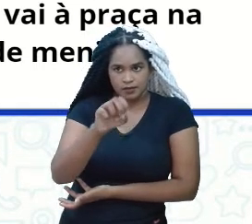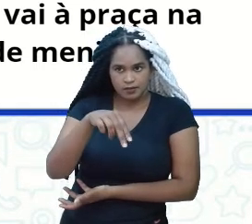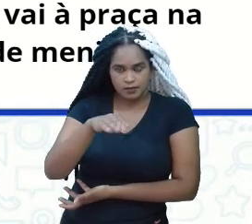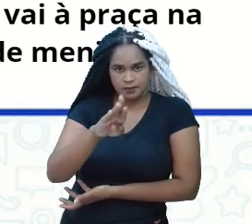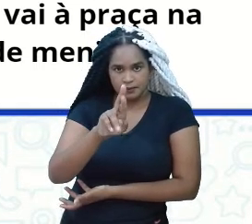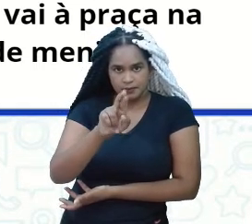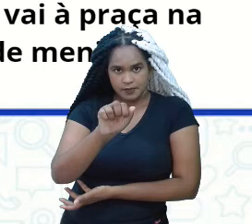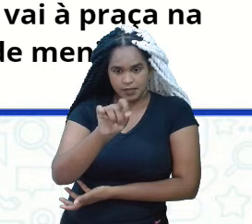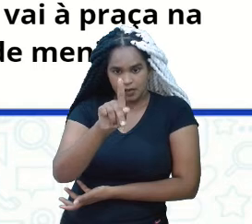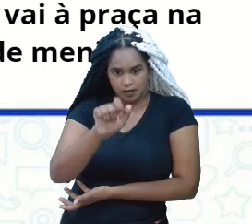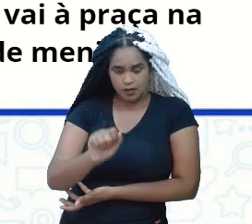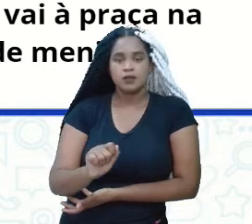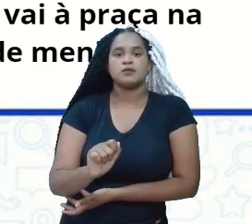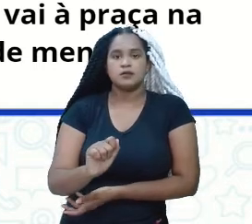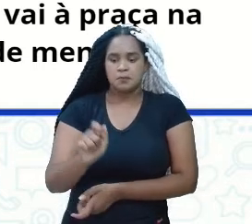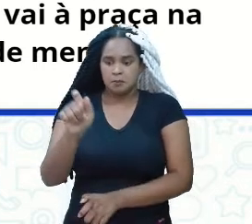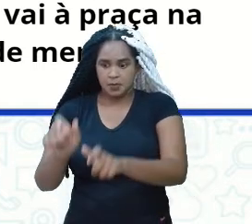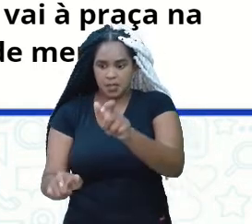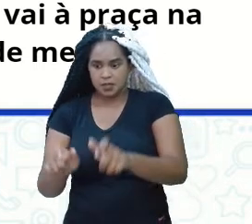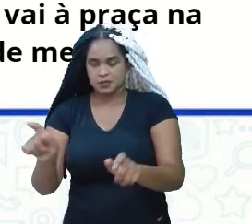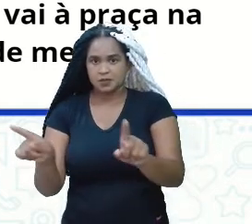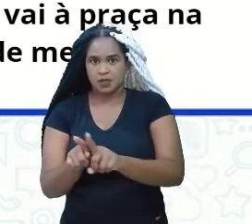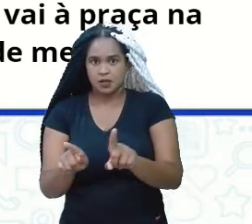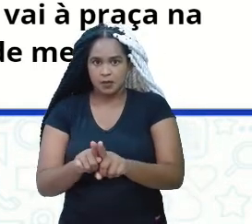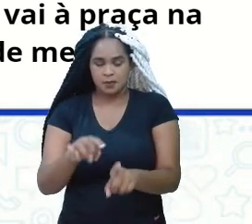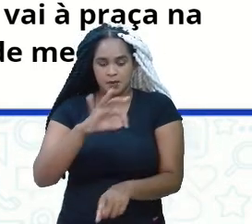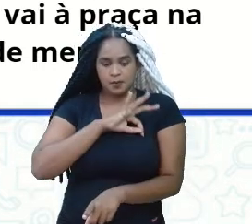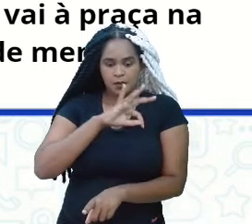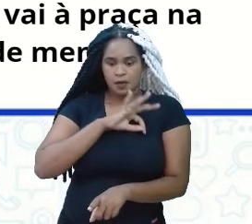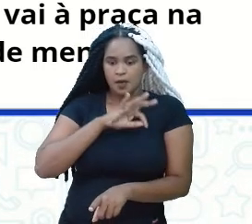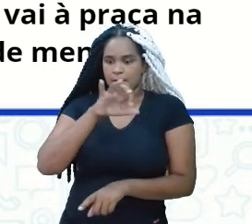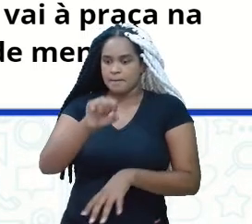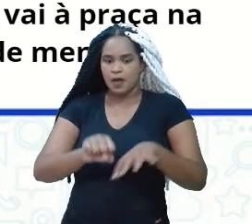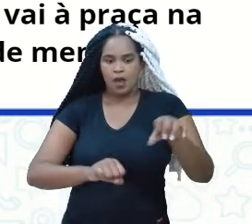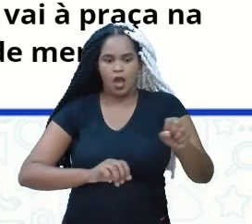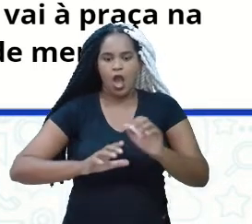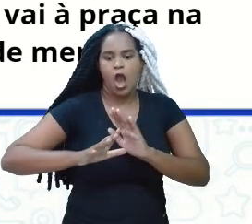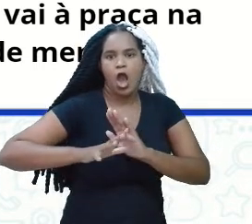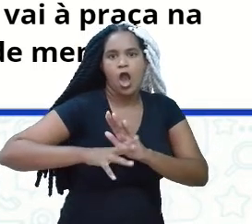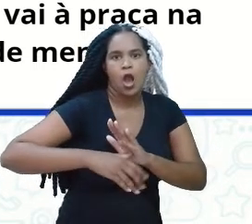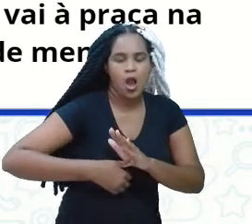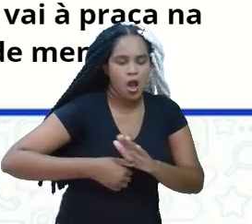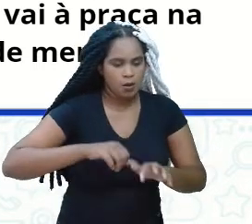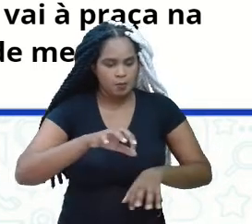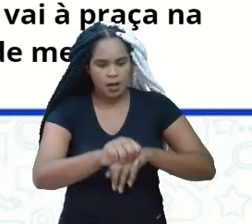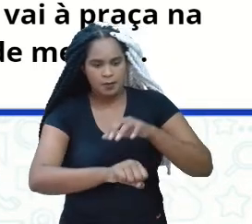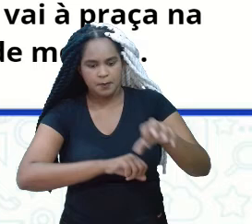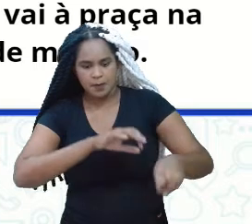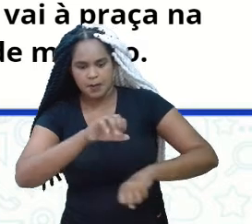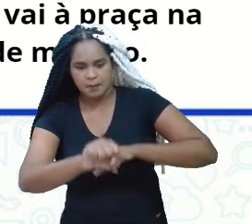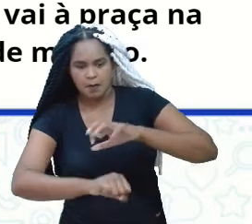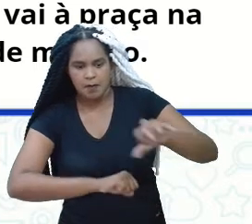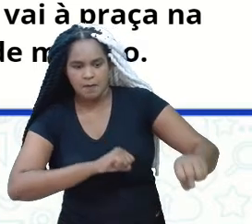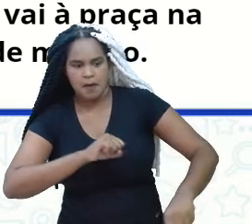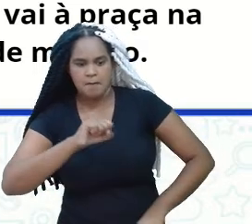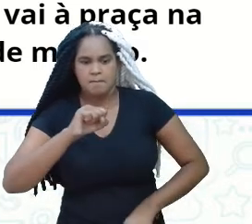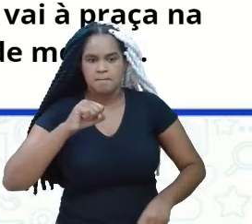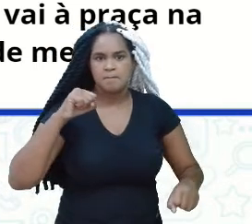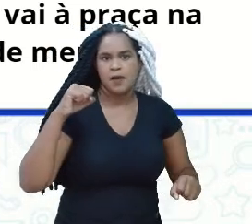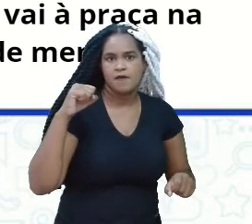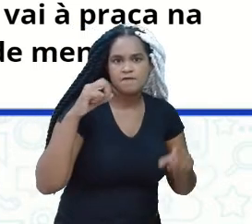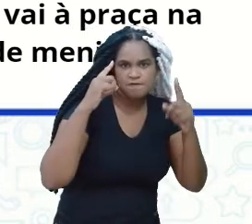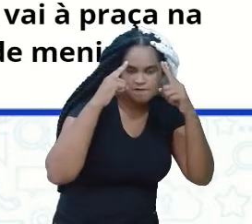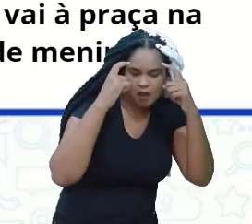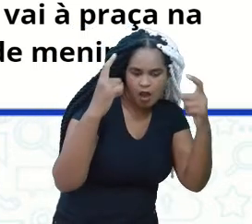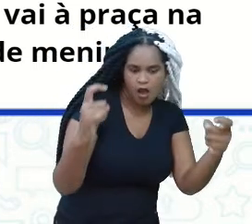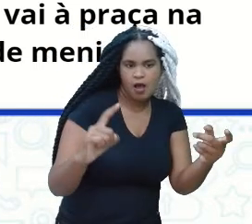civis pró-revolta saqueavam a cidade e cometiam todo tipo de atrocidade. Vejam